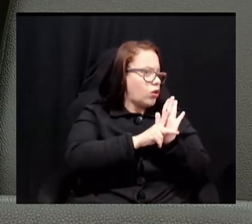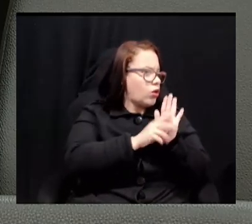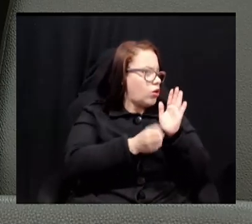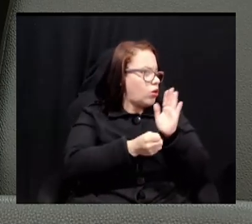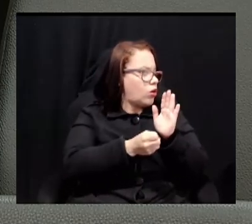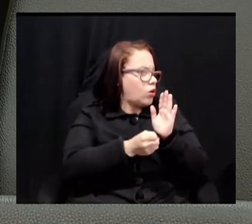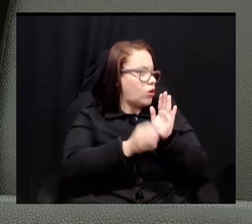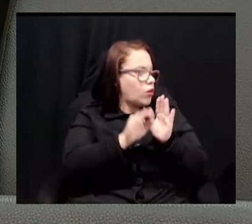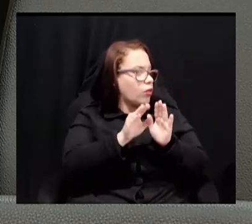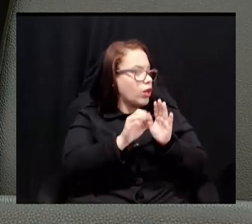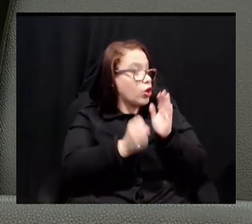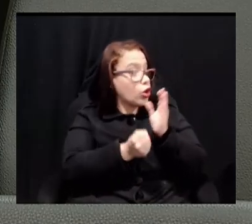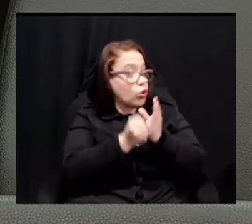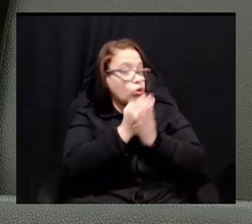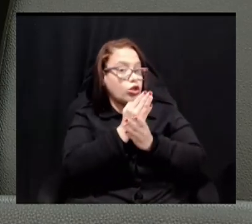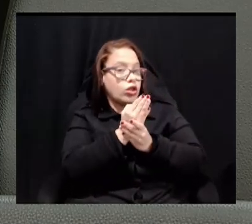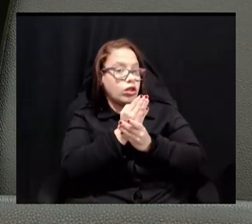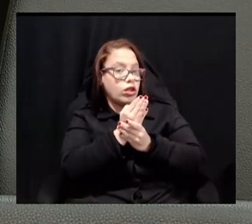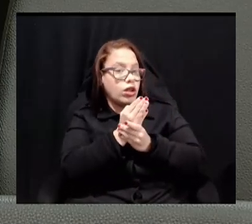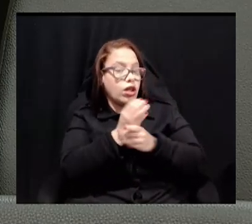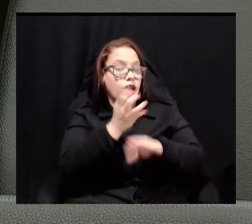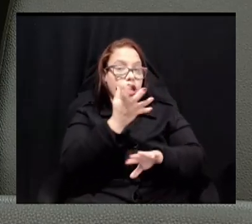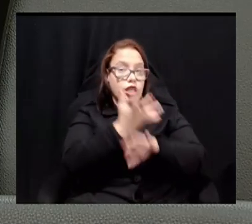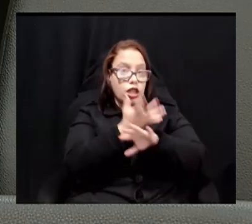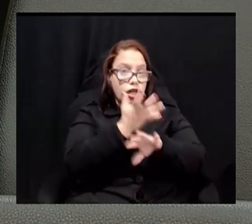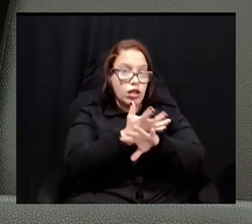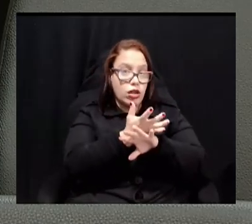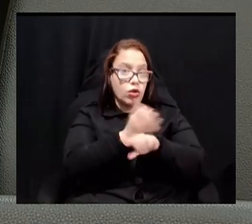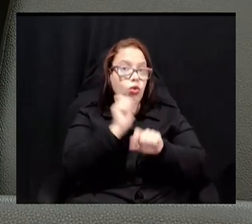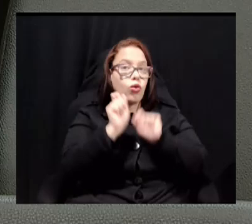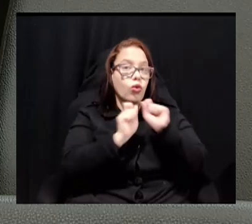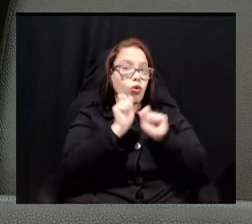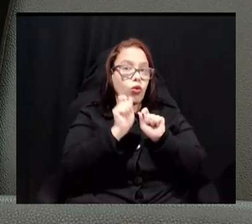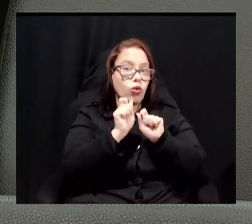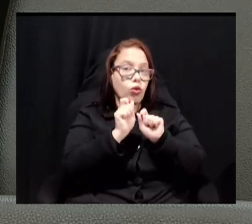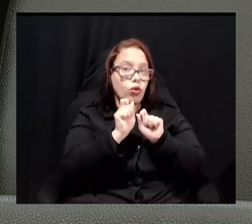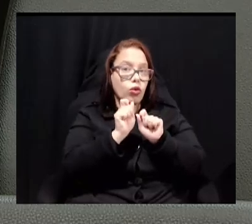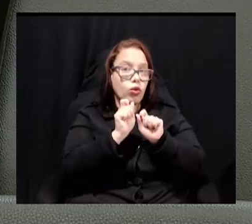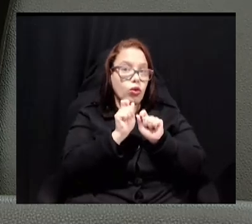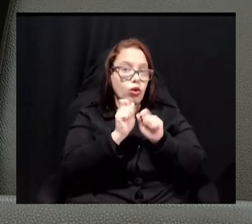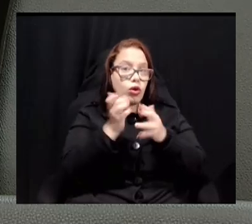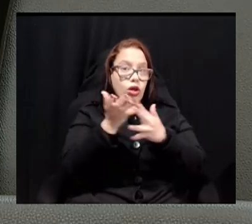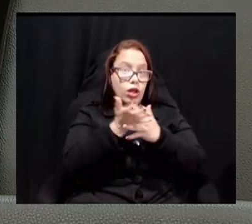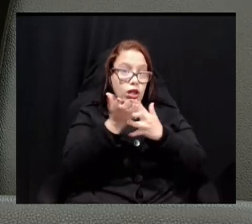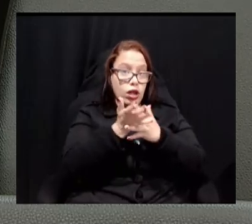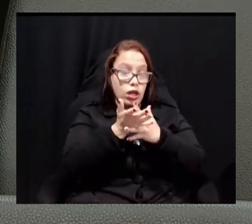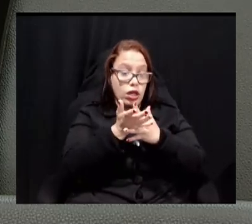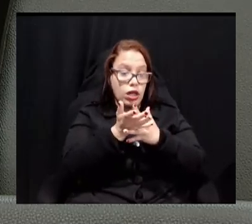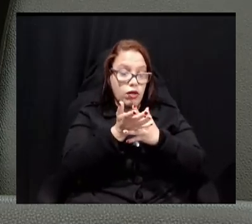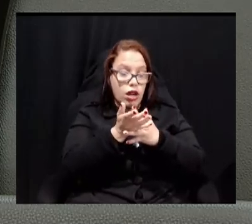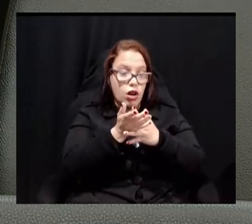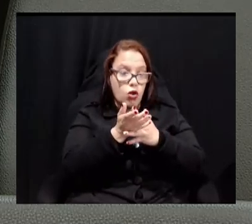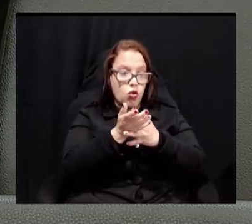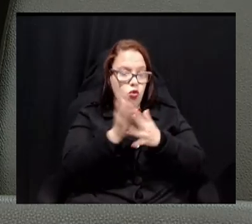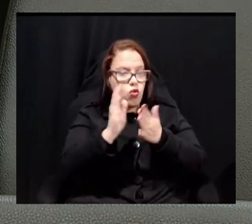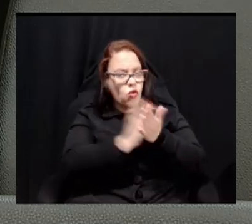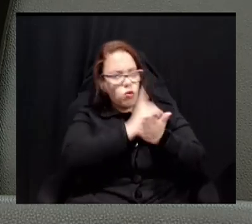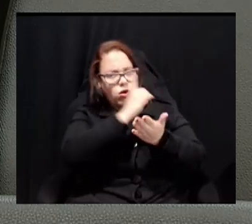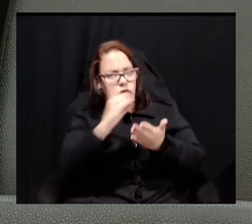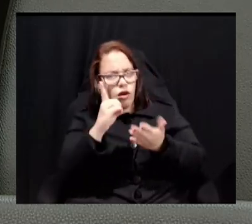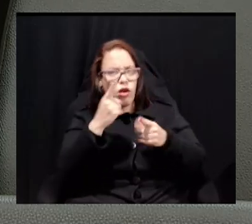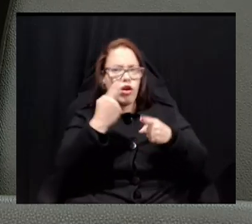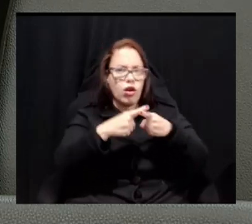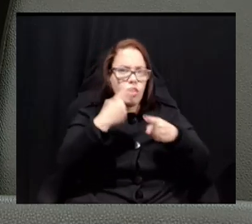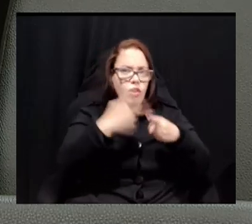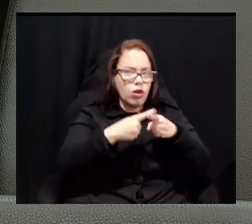para disciplinar o que é esse intervalo bíblico. Por quê? Existe